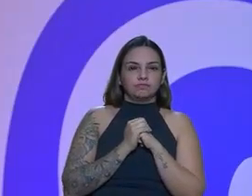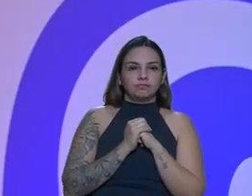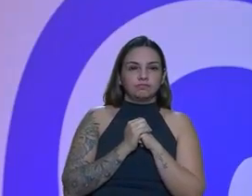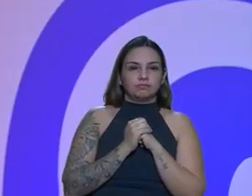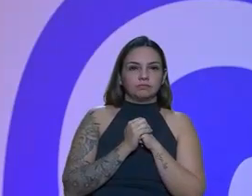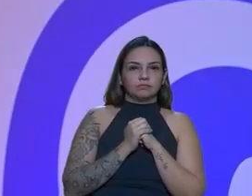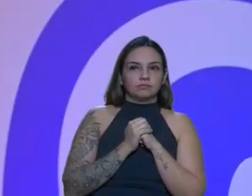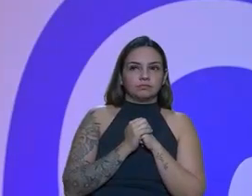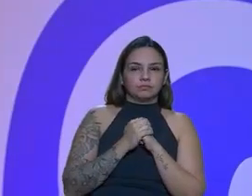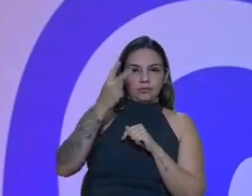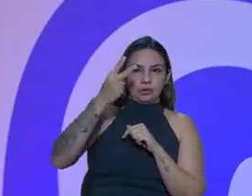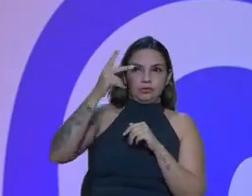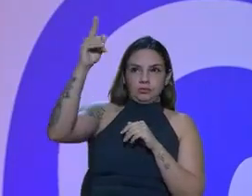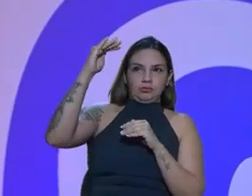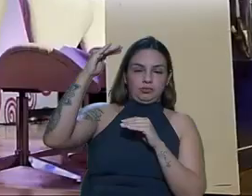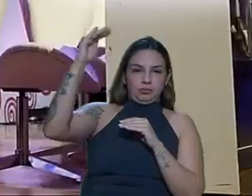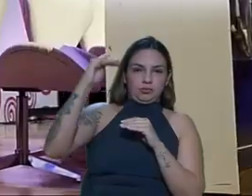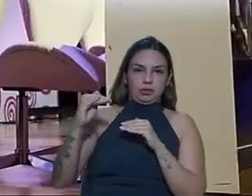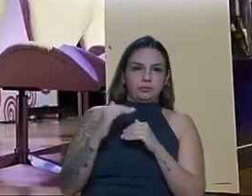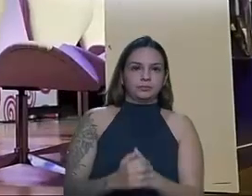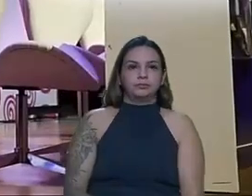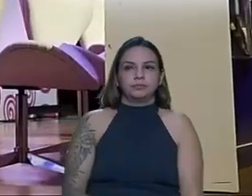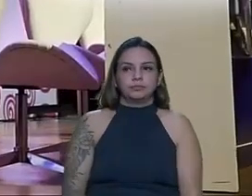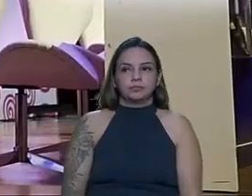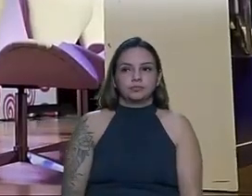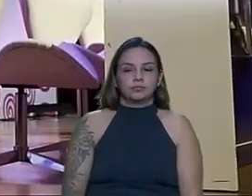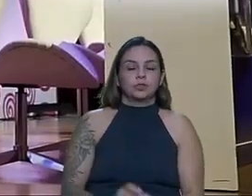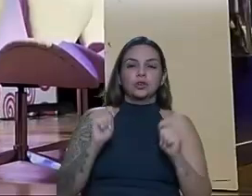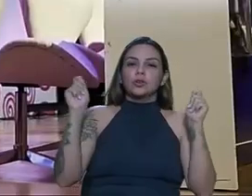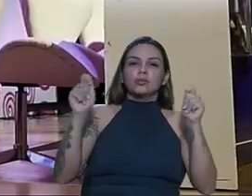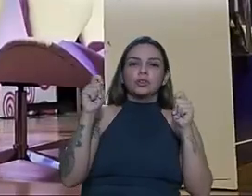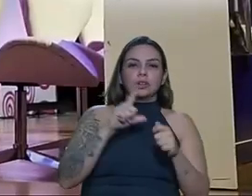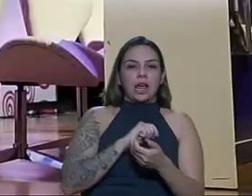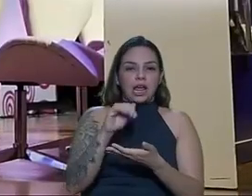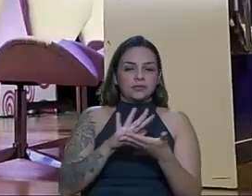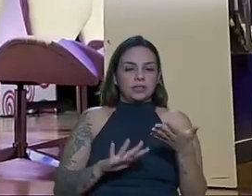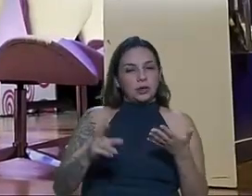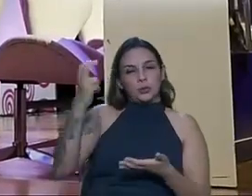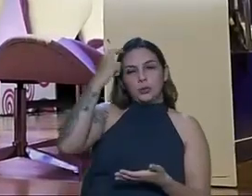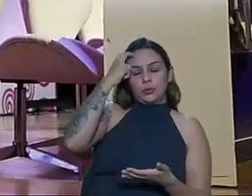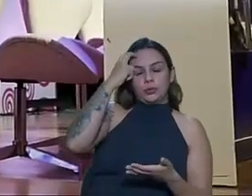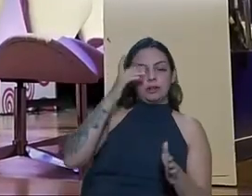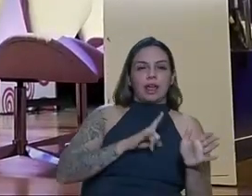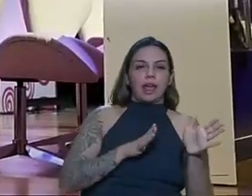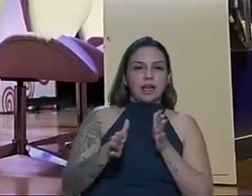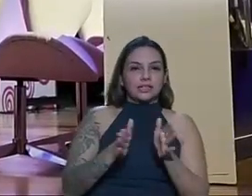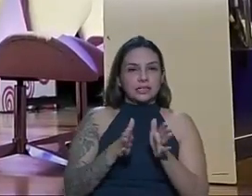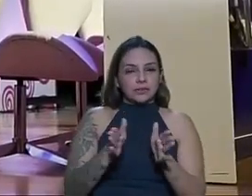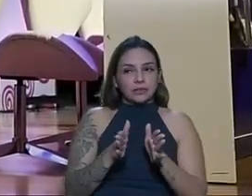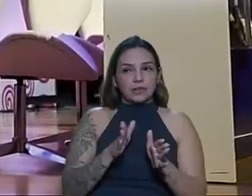Ambos auditórios ficam no 2º andar. O festival conta com atividades culturais,